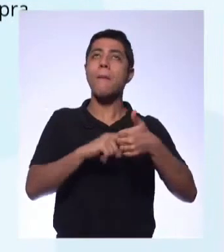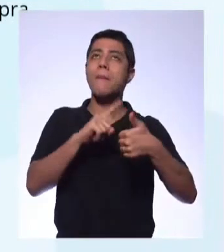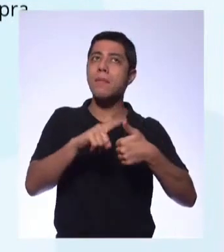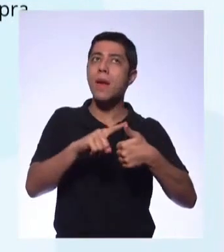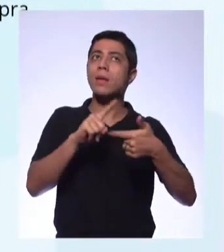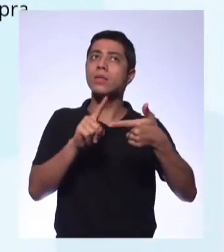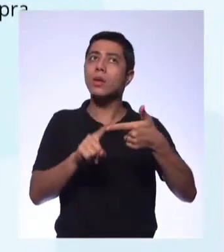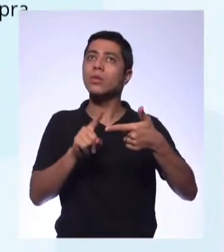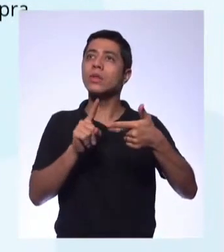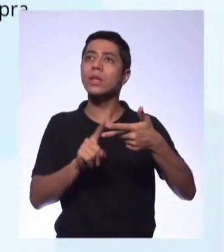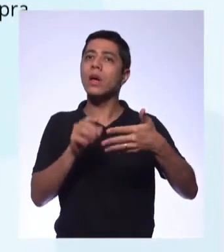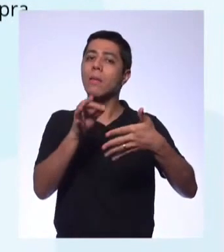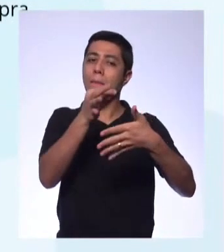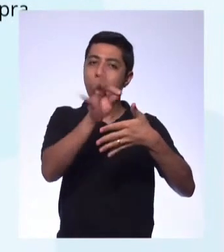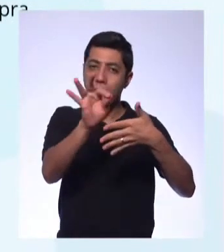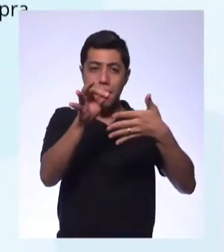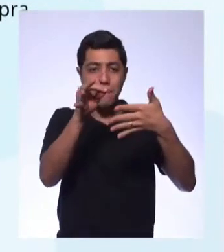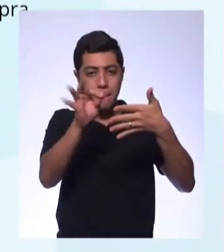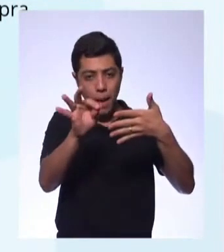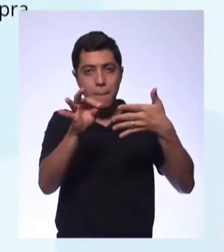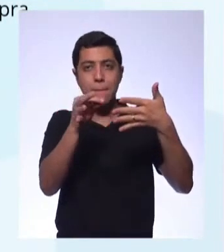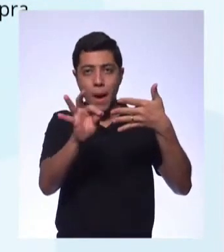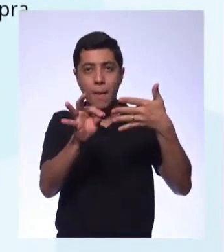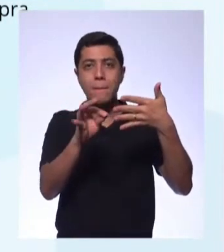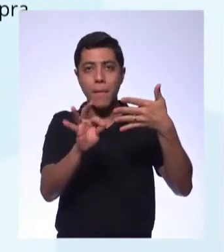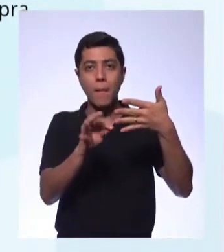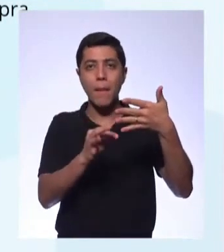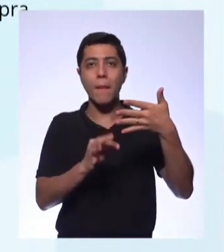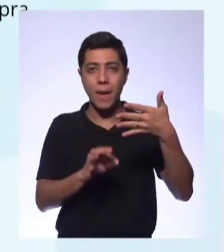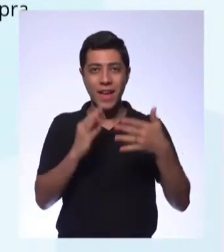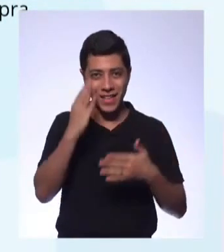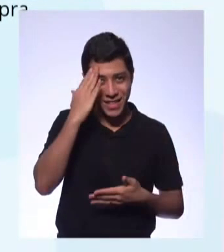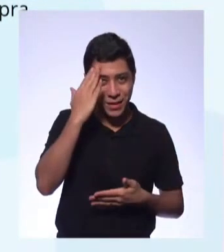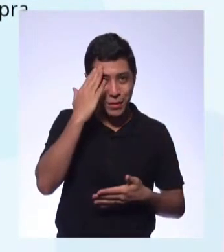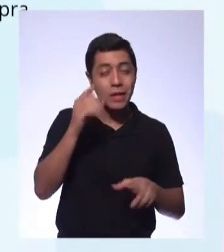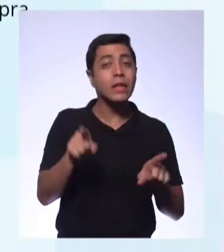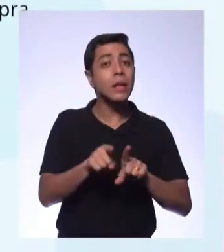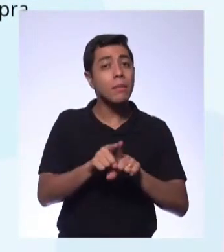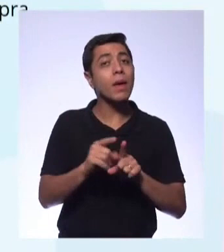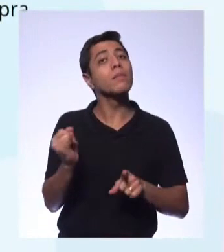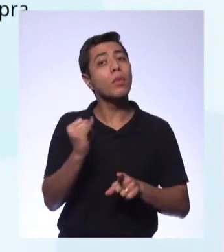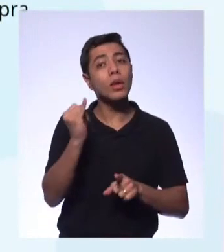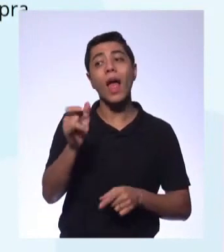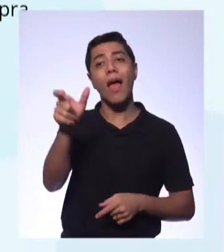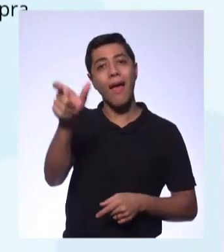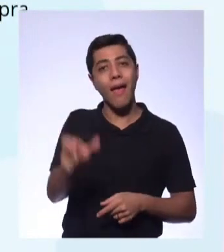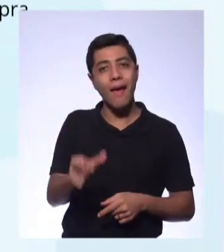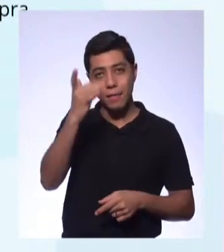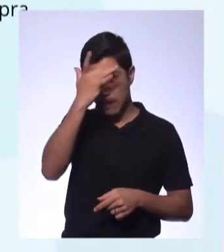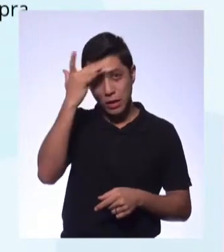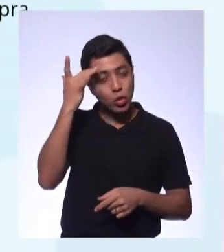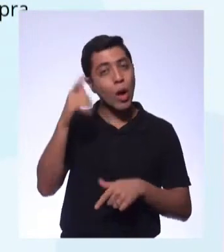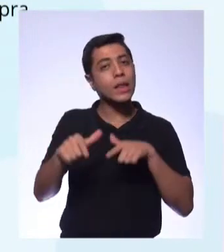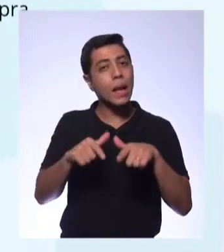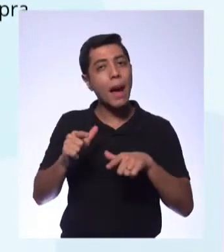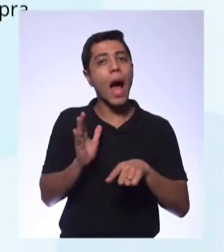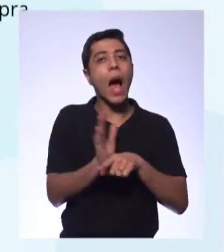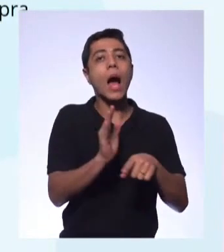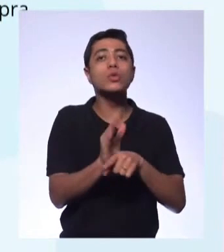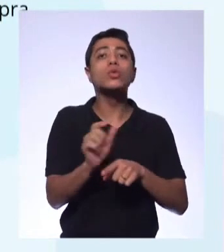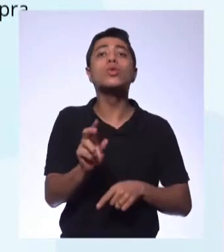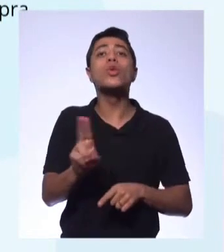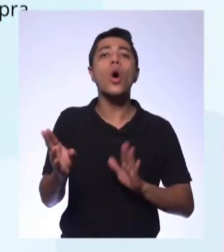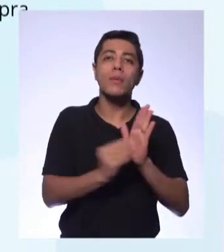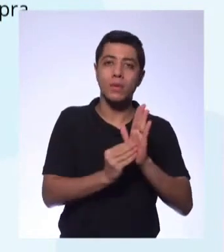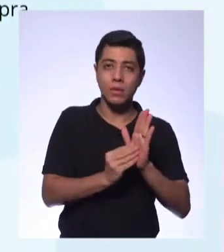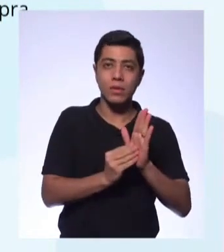materiais a serem empregados, com o contato de cada colaborador do projeto e os prazos de execução de cada etapa. Isso é muito importante, tá? E